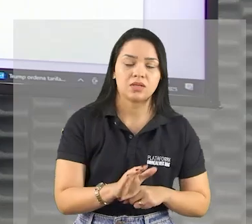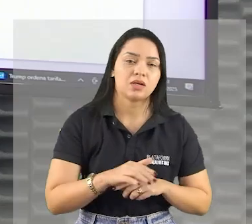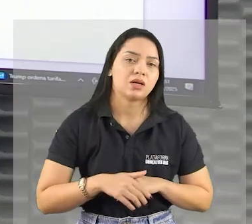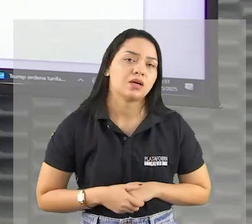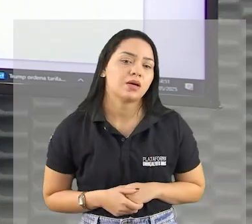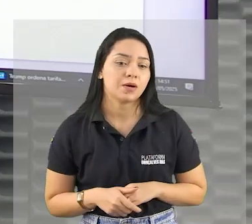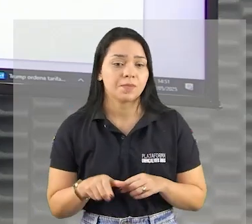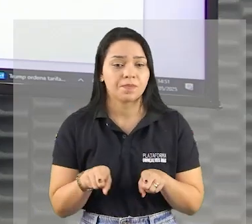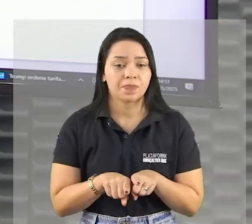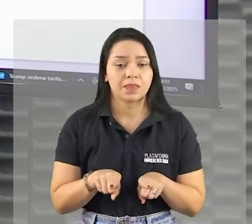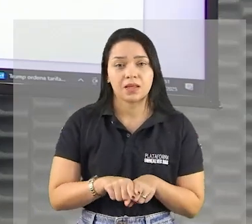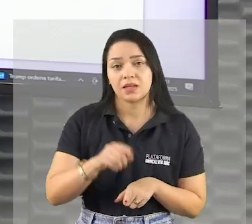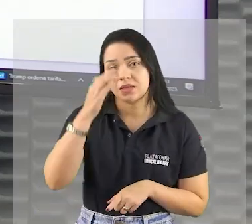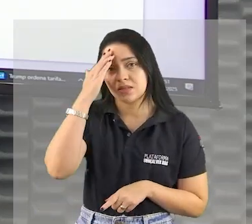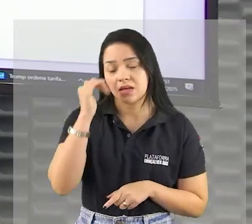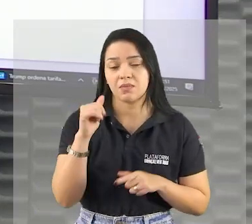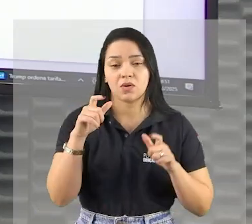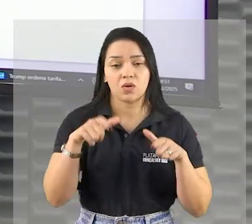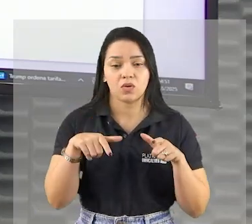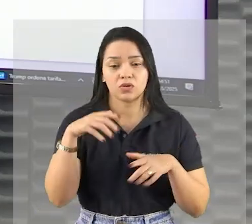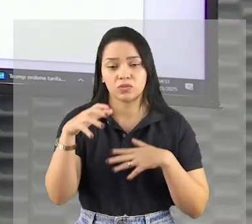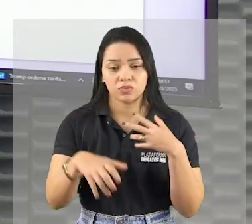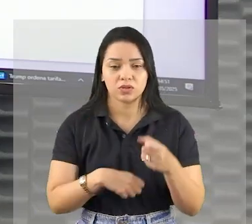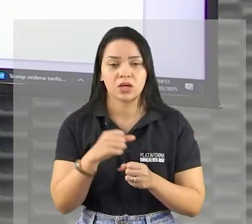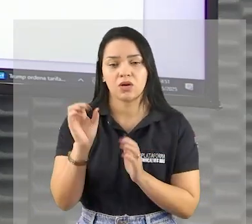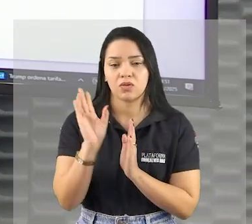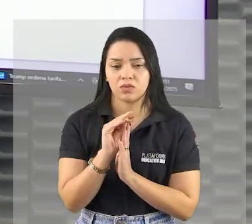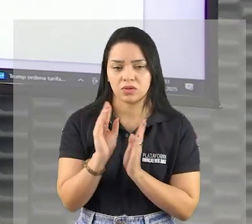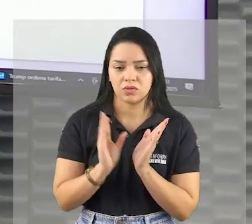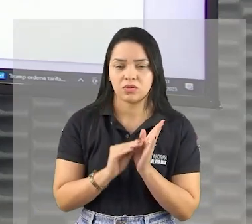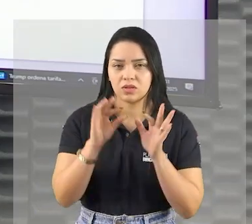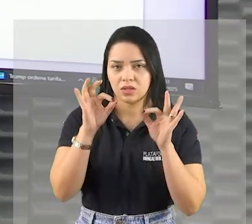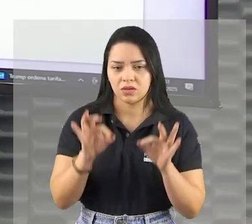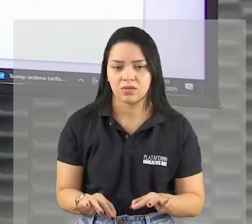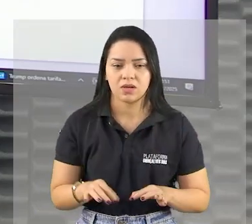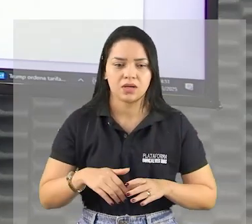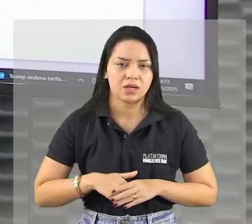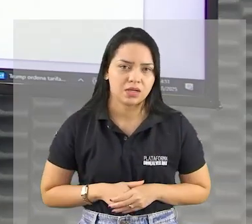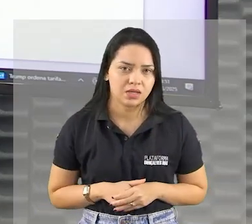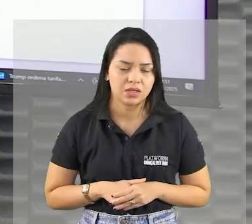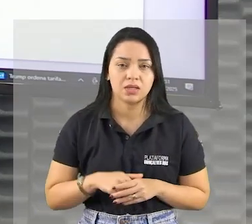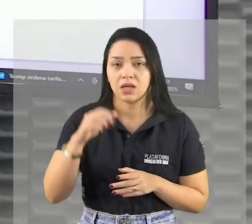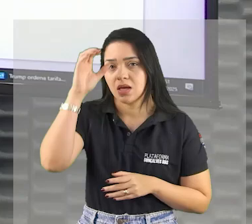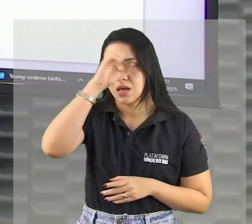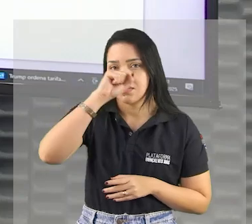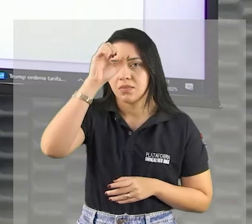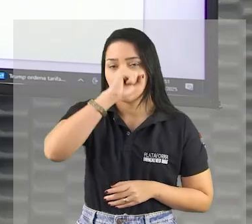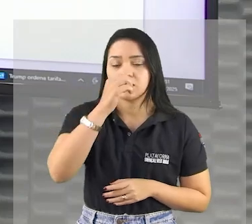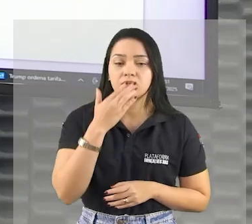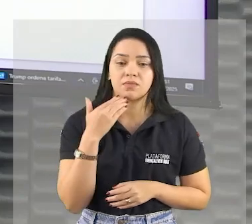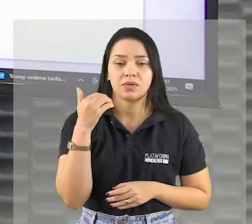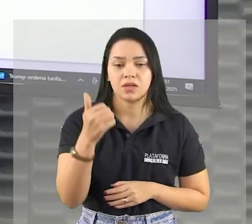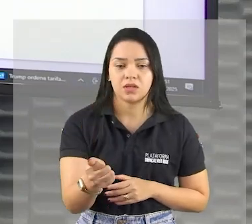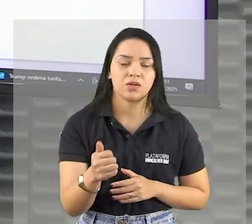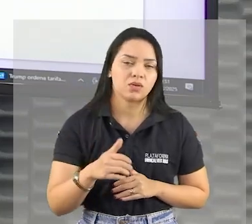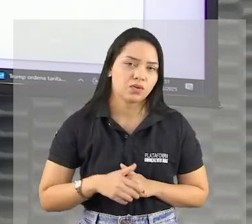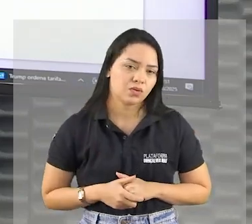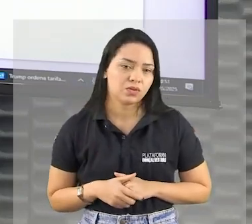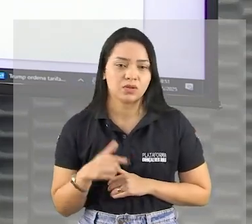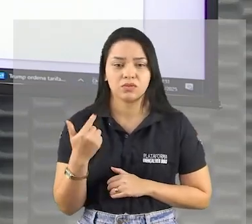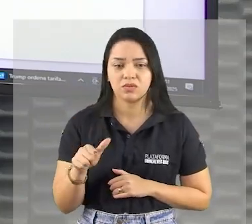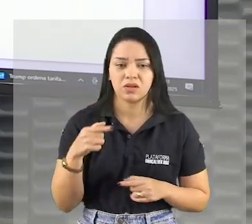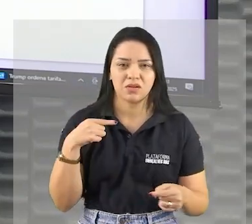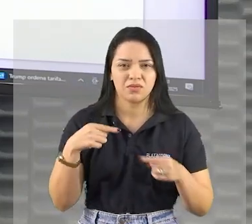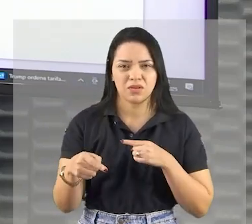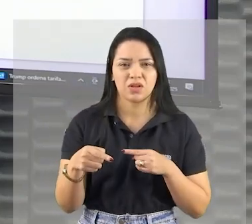pessoa que sabe onde buscar o conteúdo de forma adequada, a forma que aprende melhor, Então, não necessariamente tem a ver